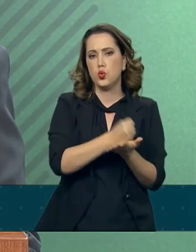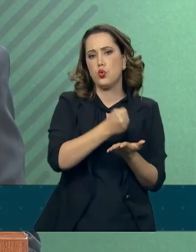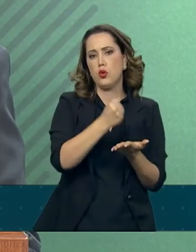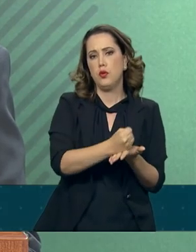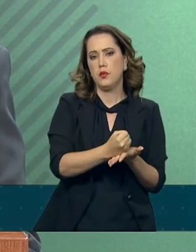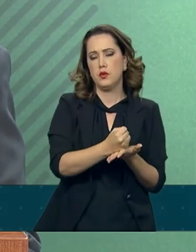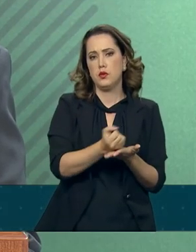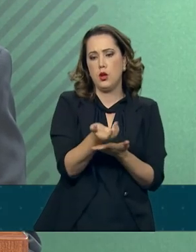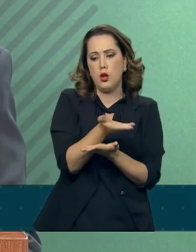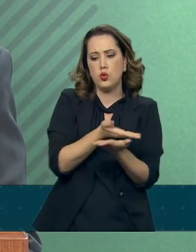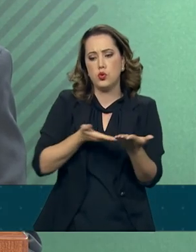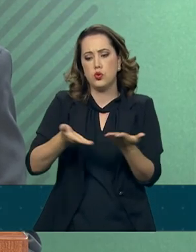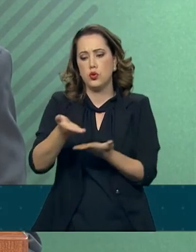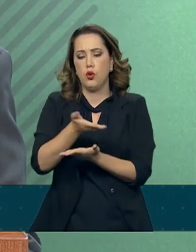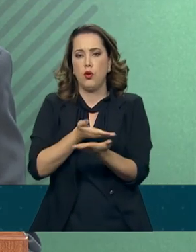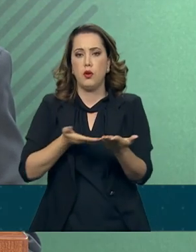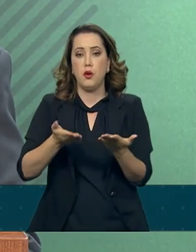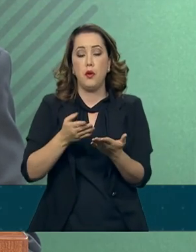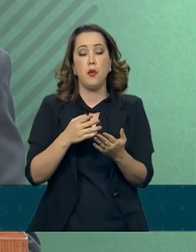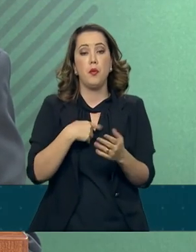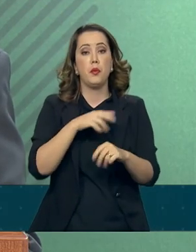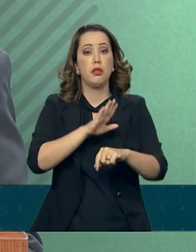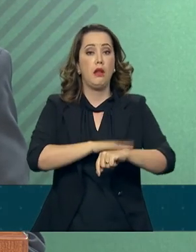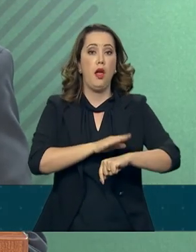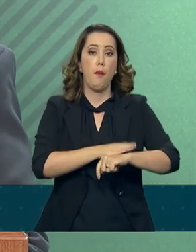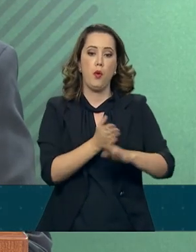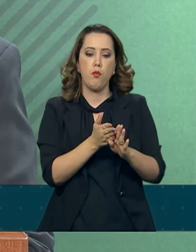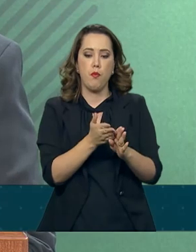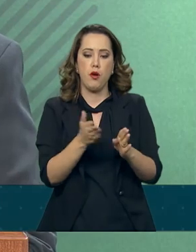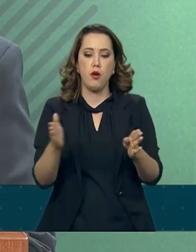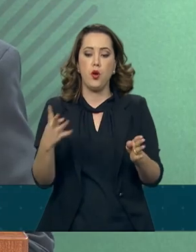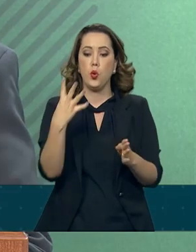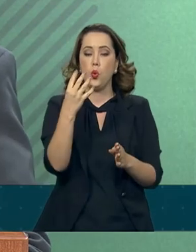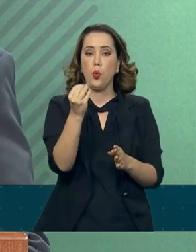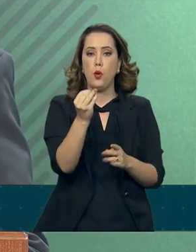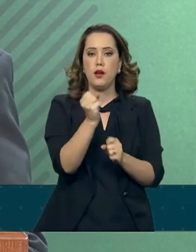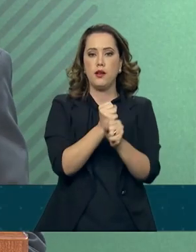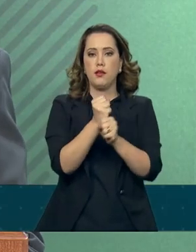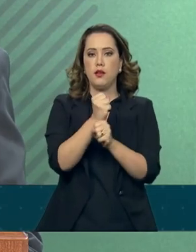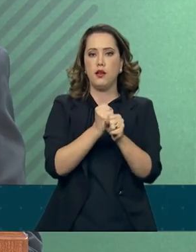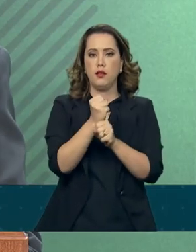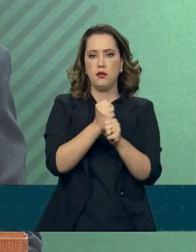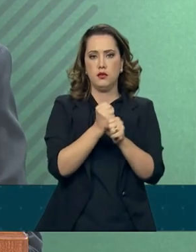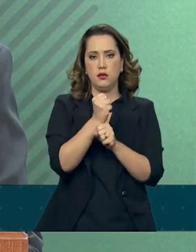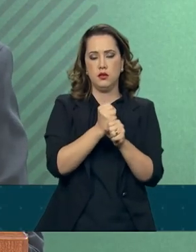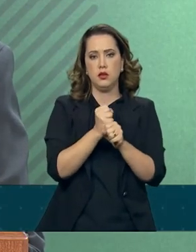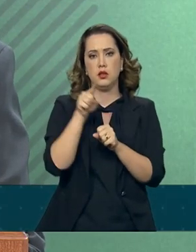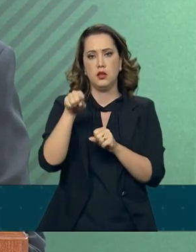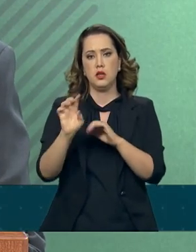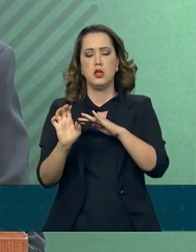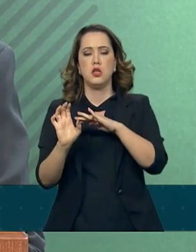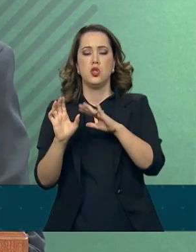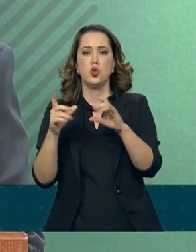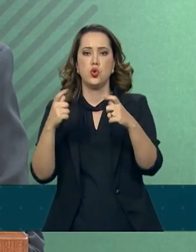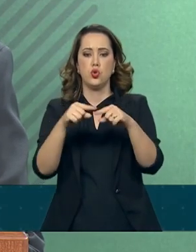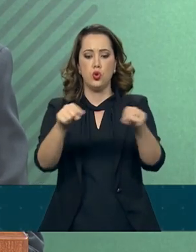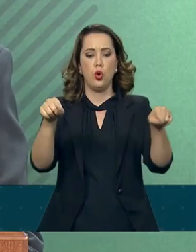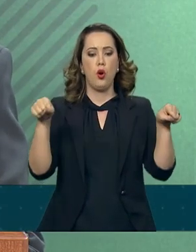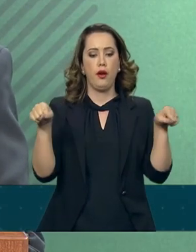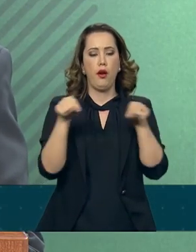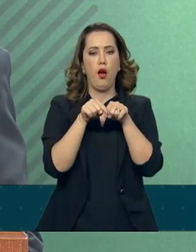comodato para a cessão ou 40 anos diária da embrapa amazônia ocidental em